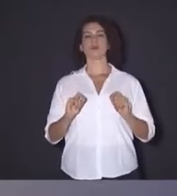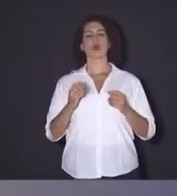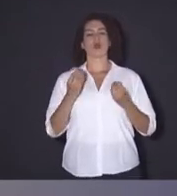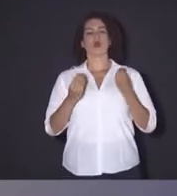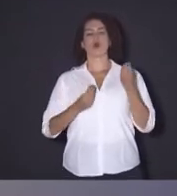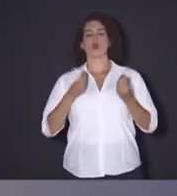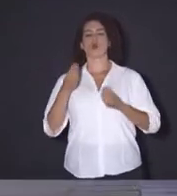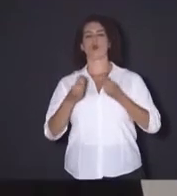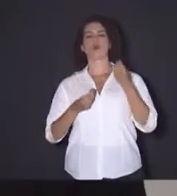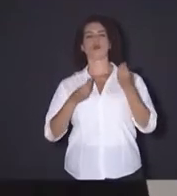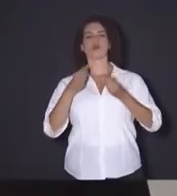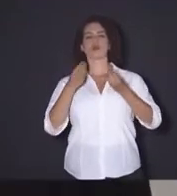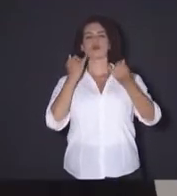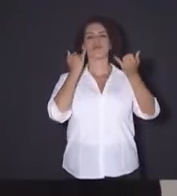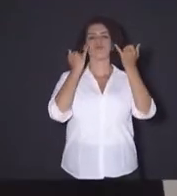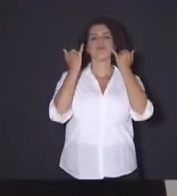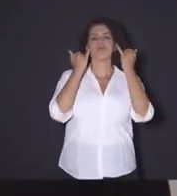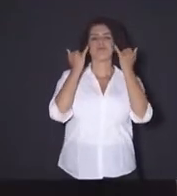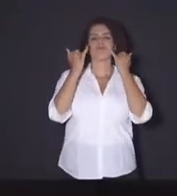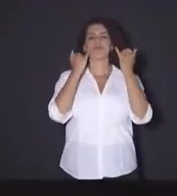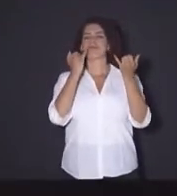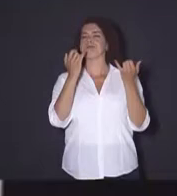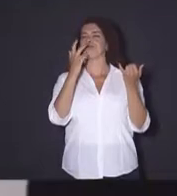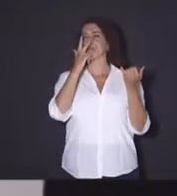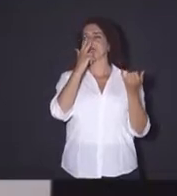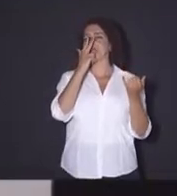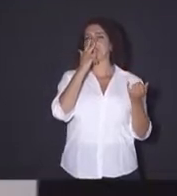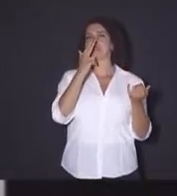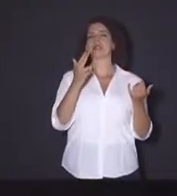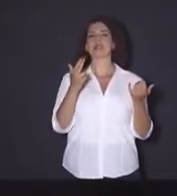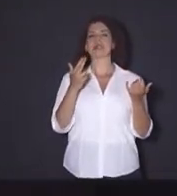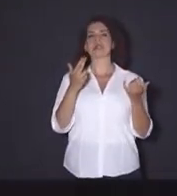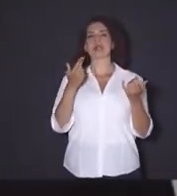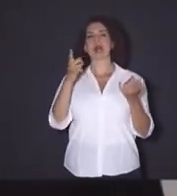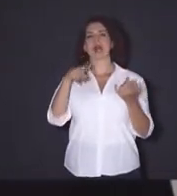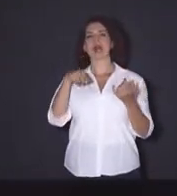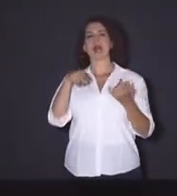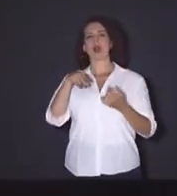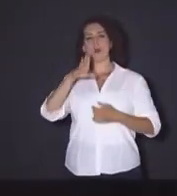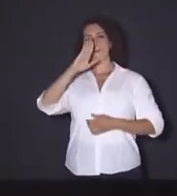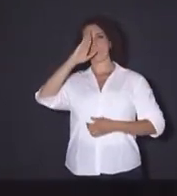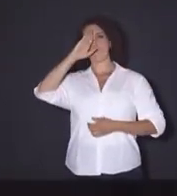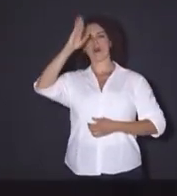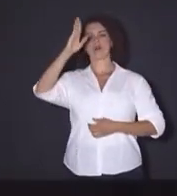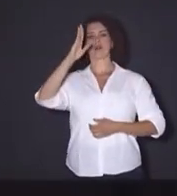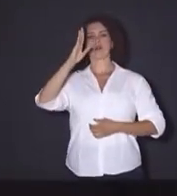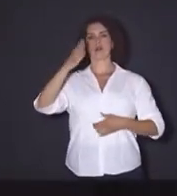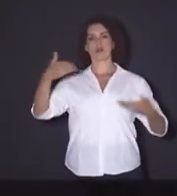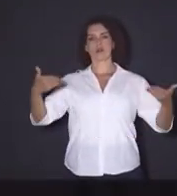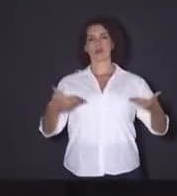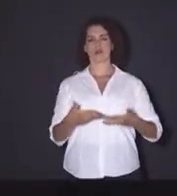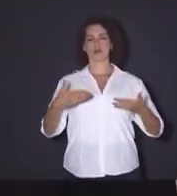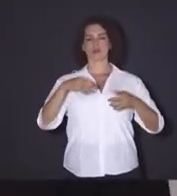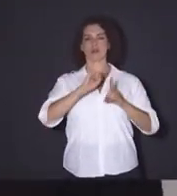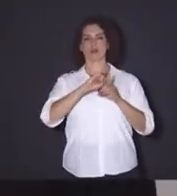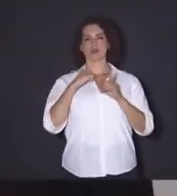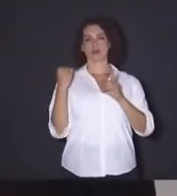informação que parece ter se tornado protagonista na sociedade contemporânea.